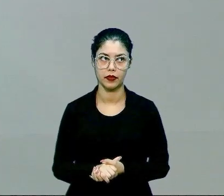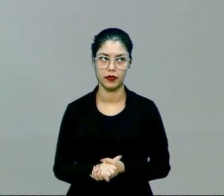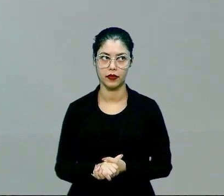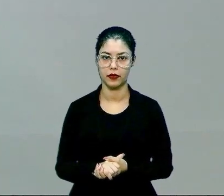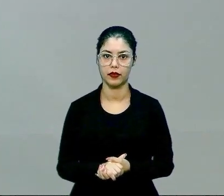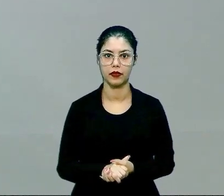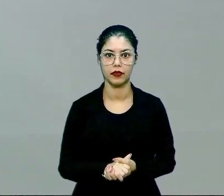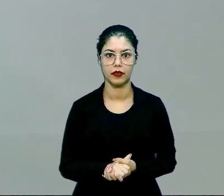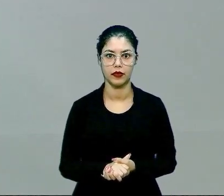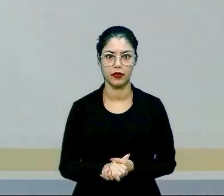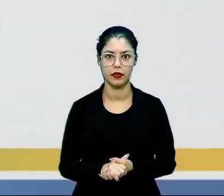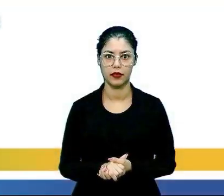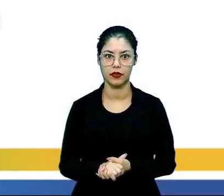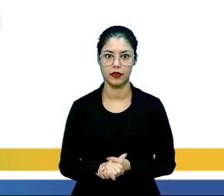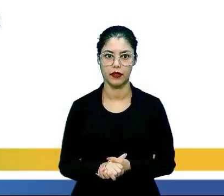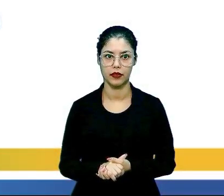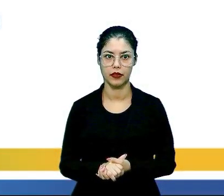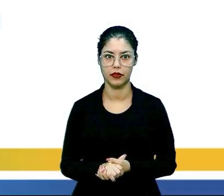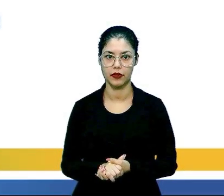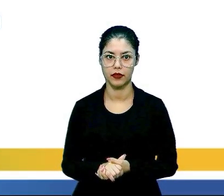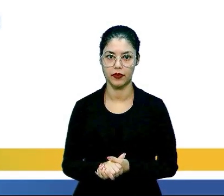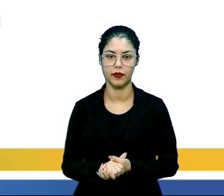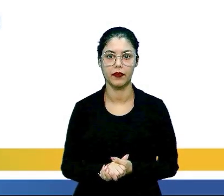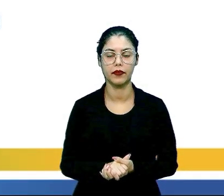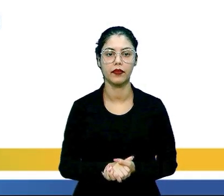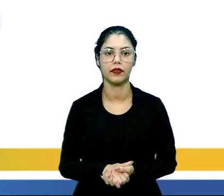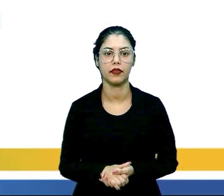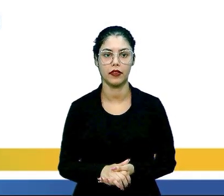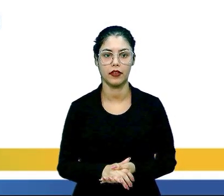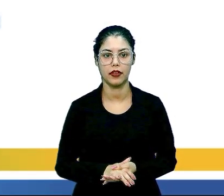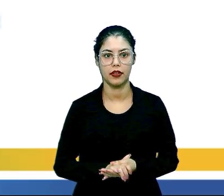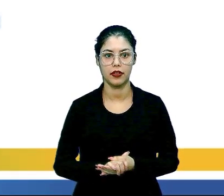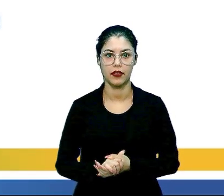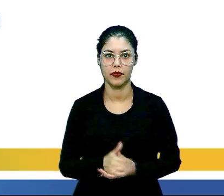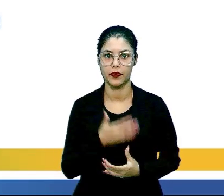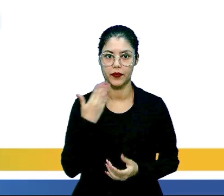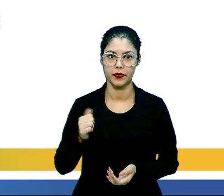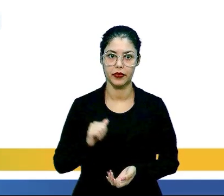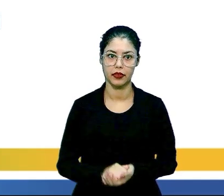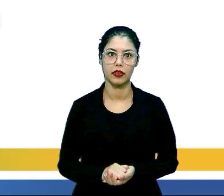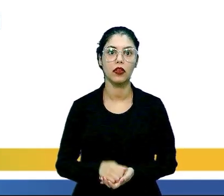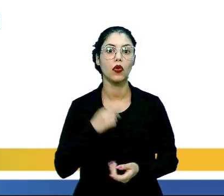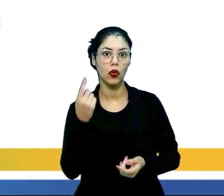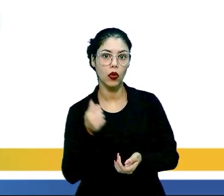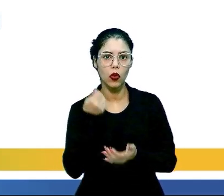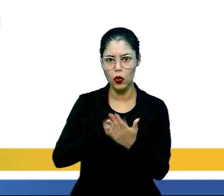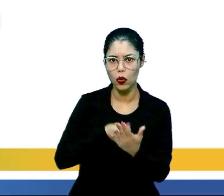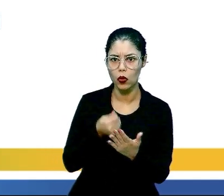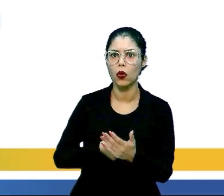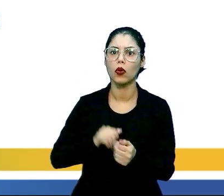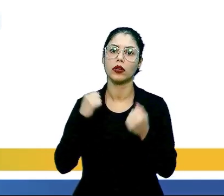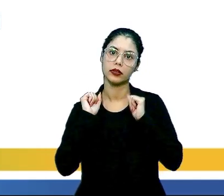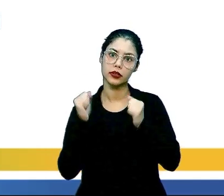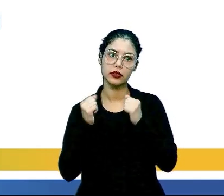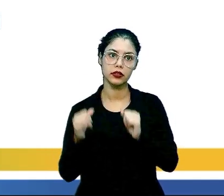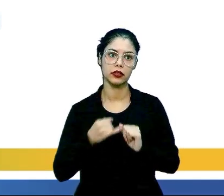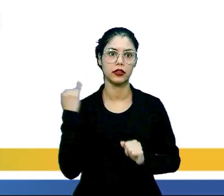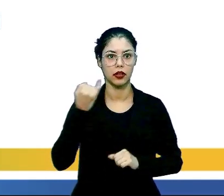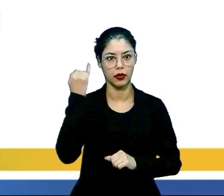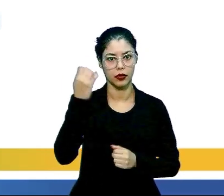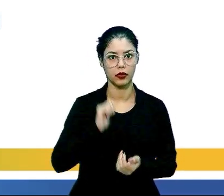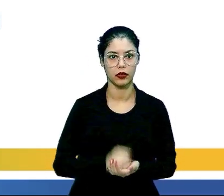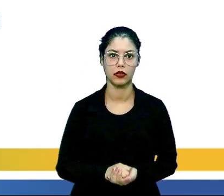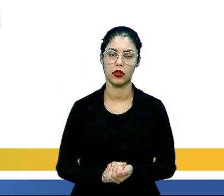se eu tenho ela um pouco mais com zoom, para ver se vocês conseguem enxergar melhor. Ó, para convencer o leitor de que o